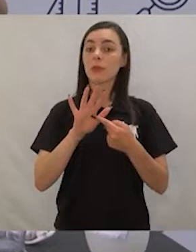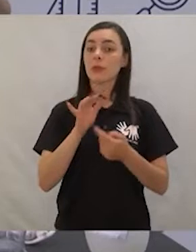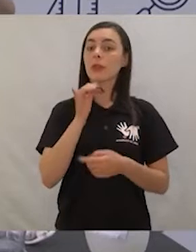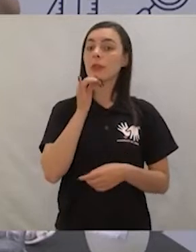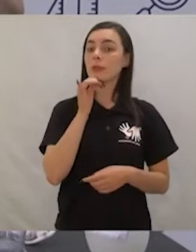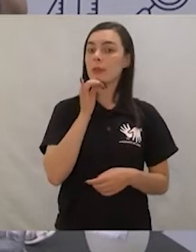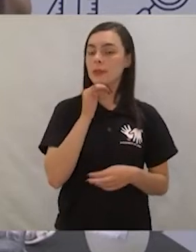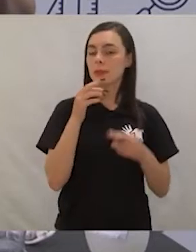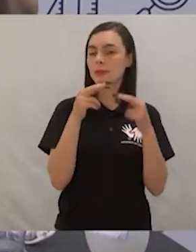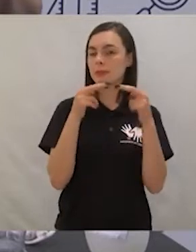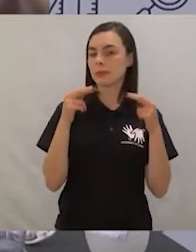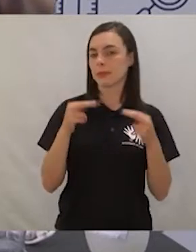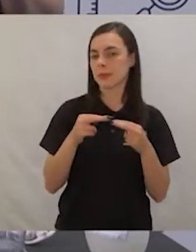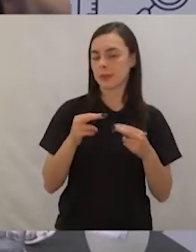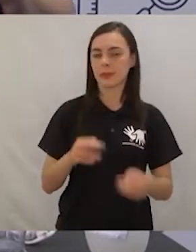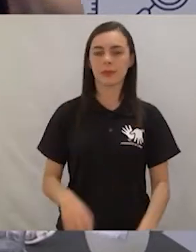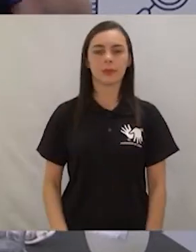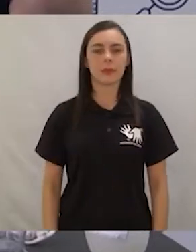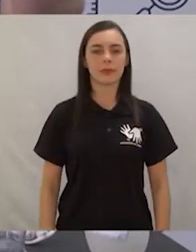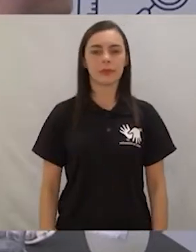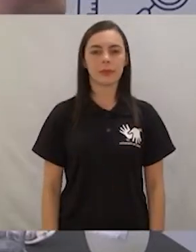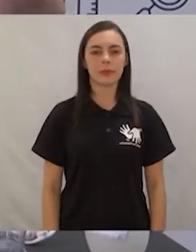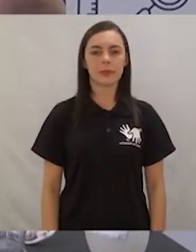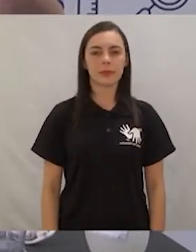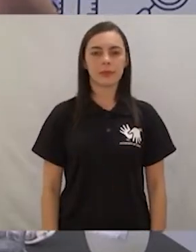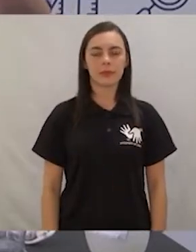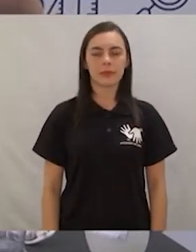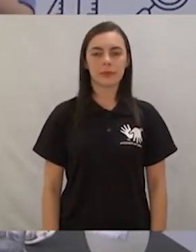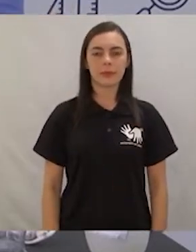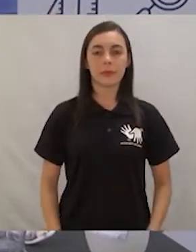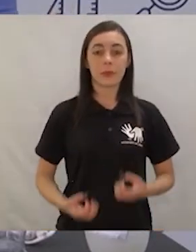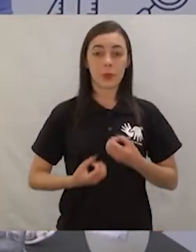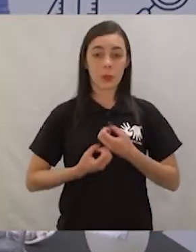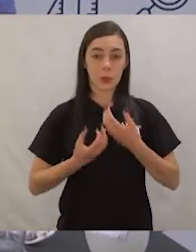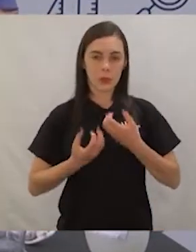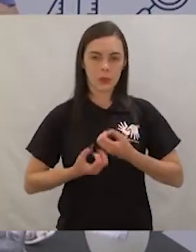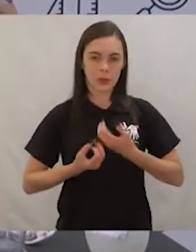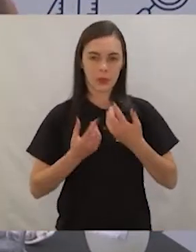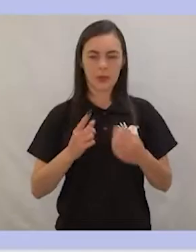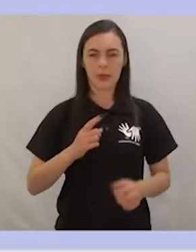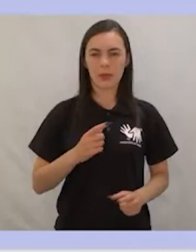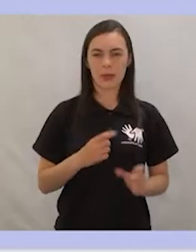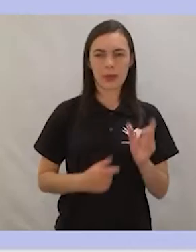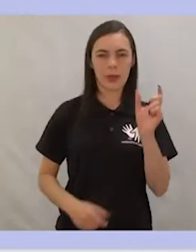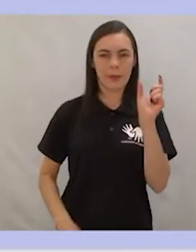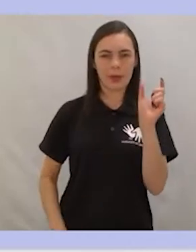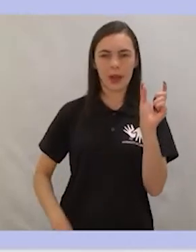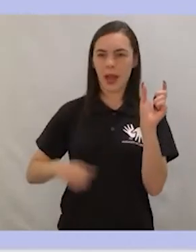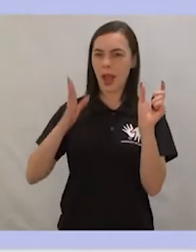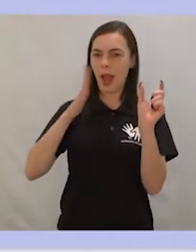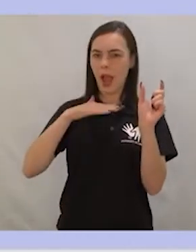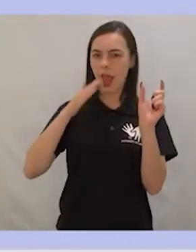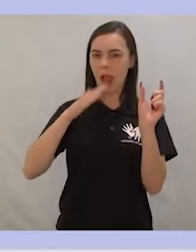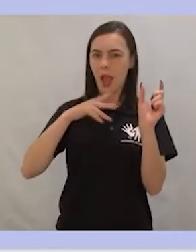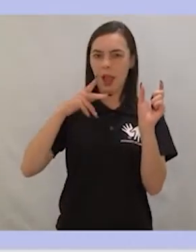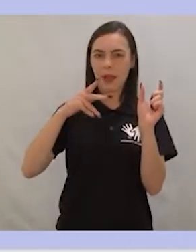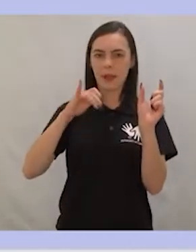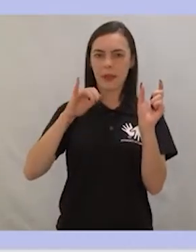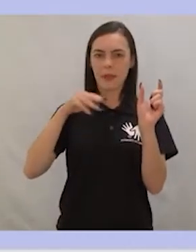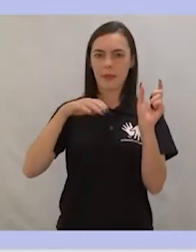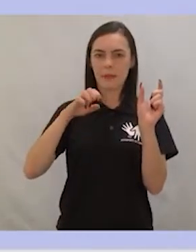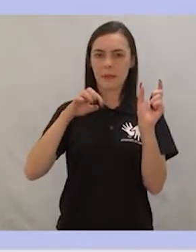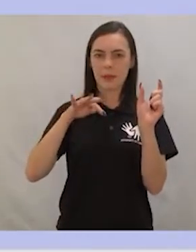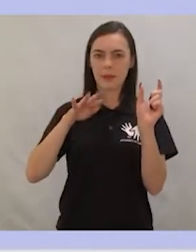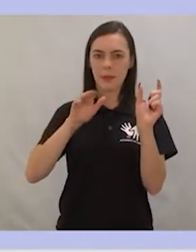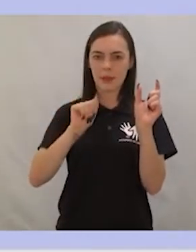rima. Agora, olha aqui. Vamos pegar lá do poema a palavra pimenta.